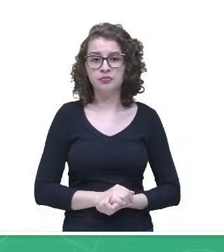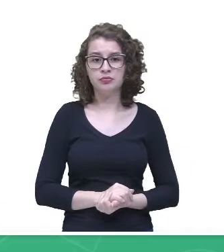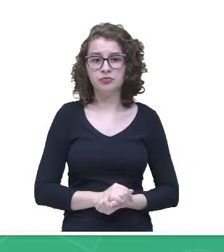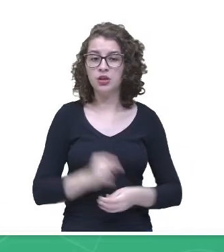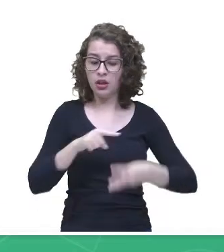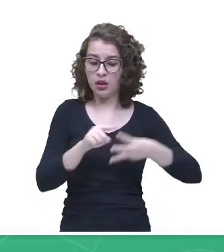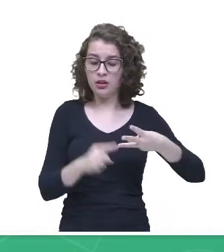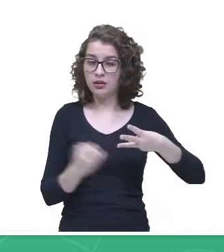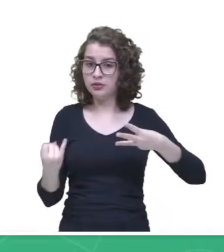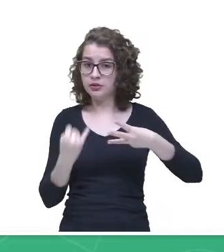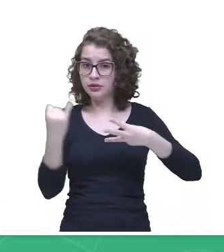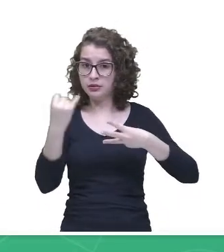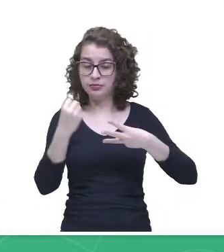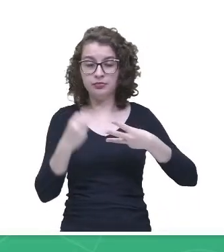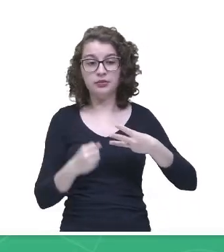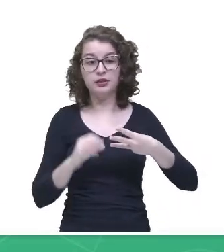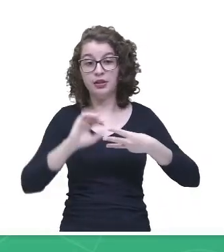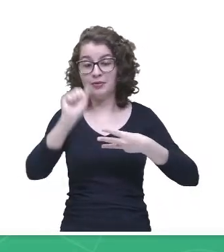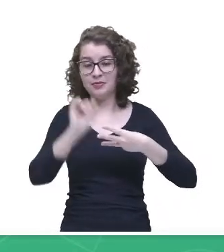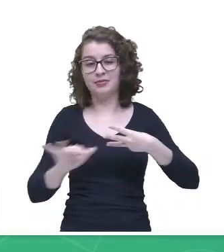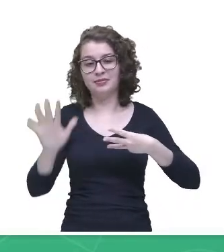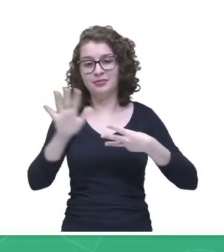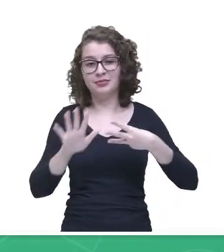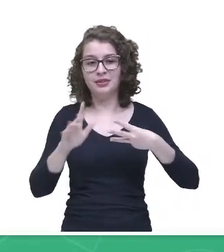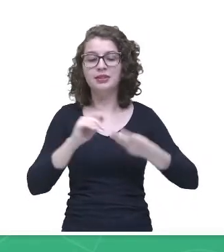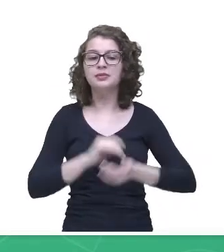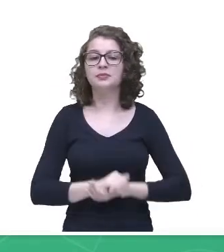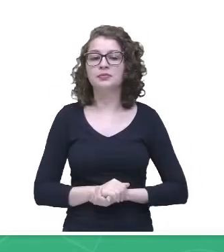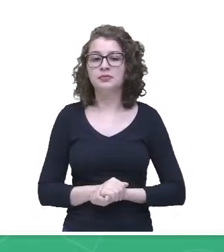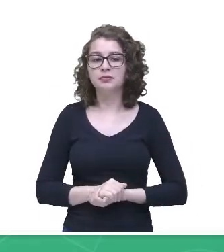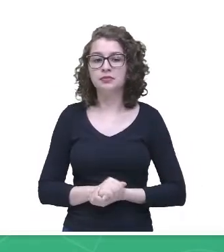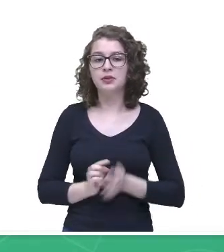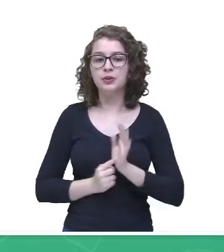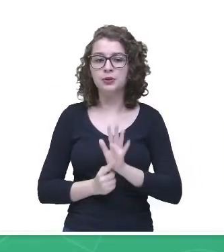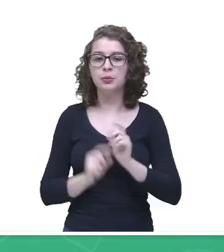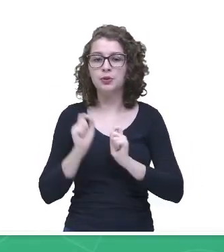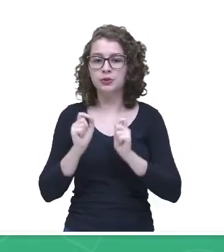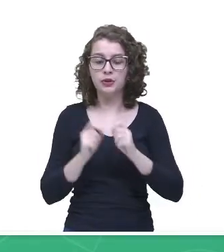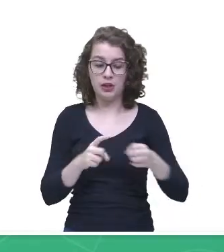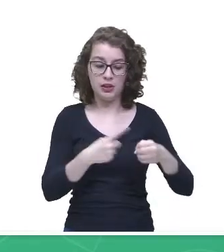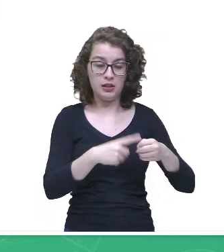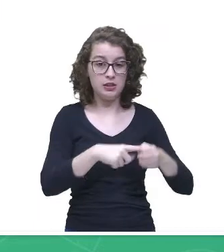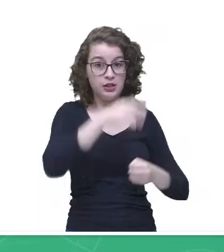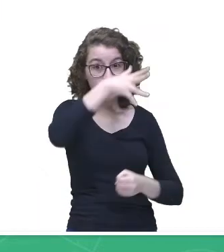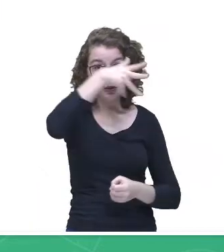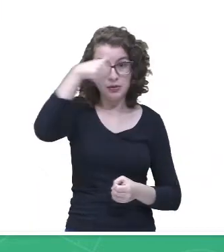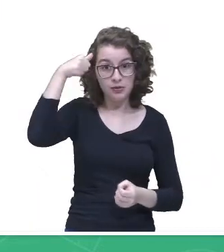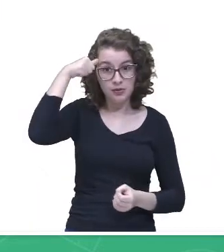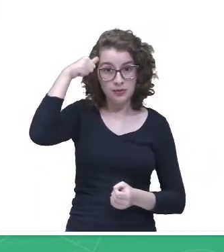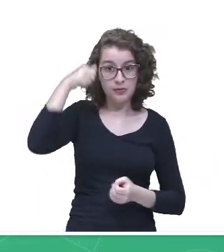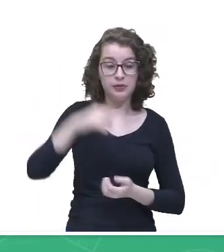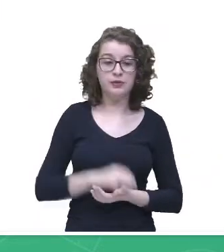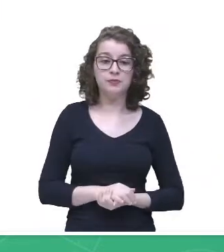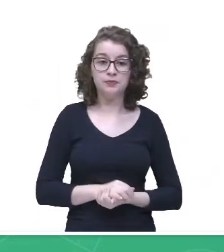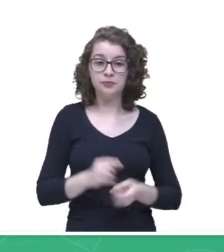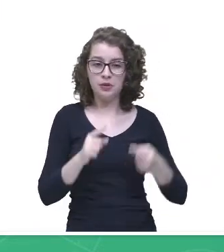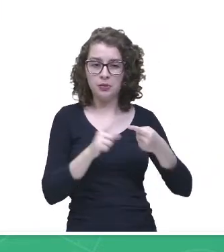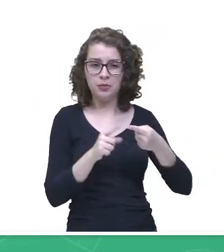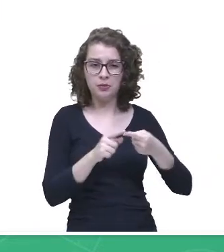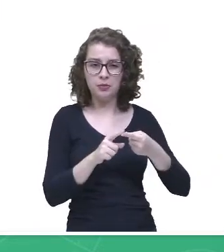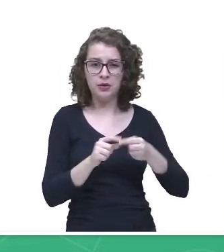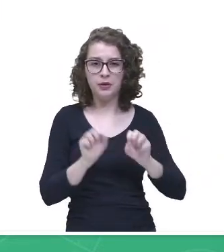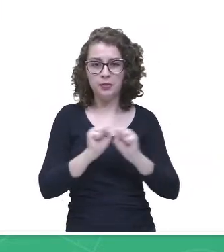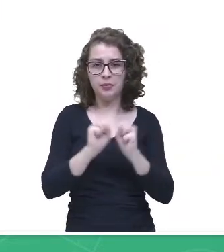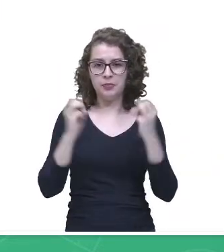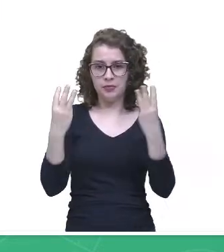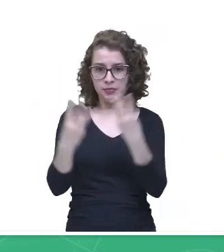imagens, a gente tem, então, representação da cidade de Manaus. Na primeira imagem, ali a gente vê